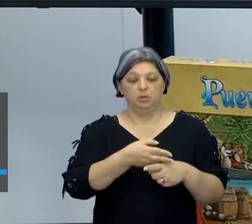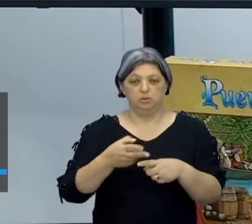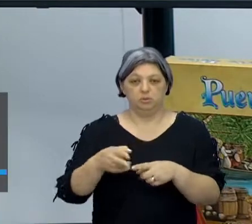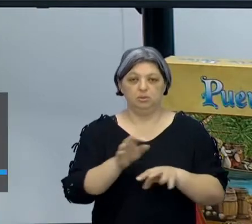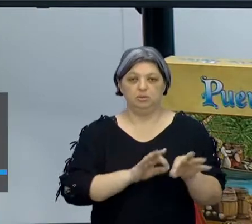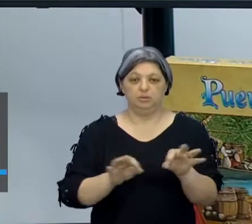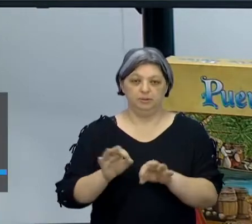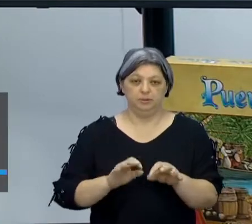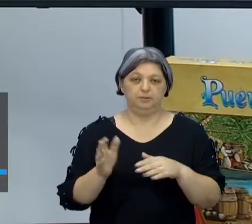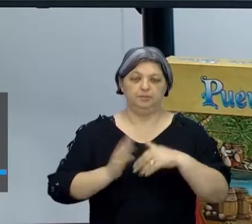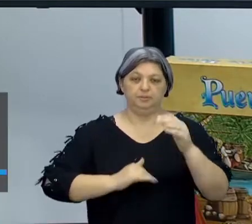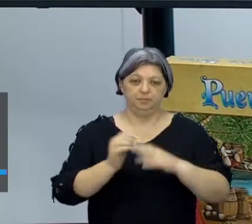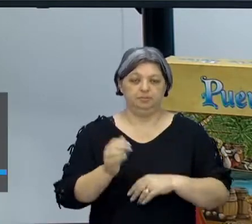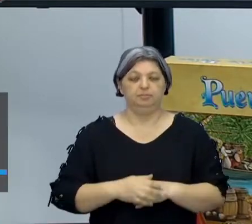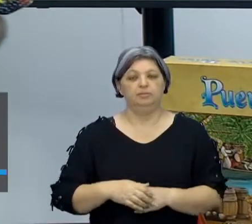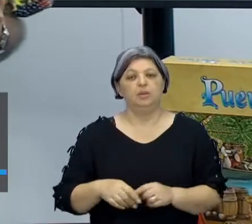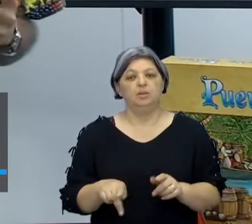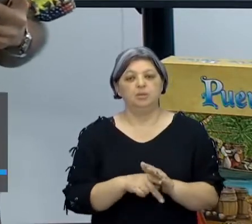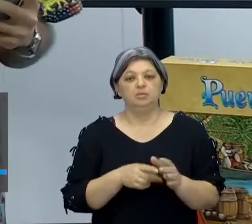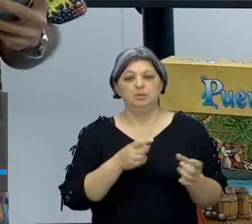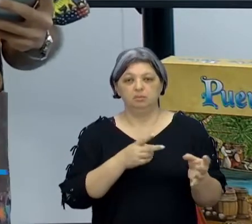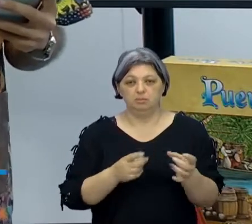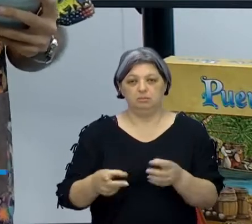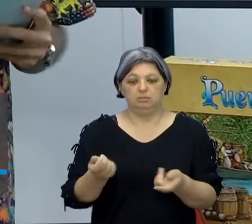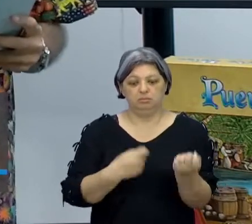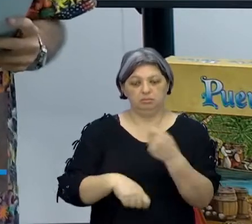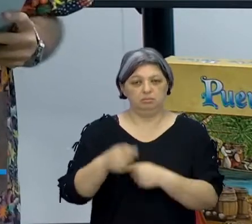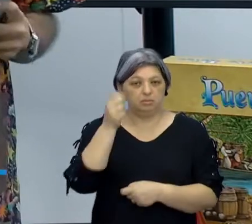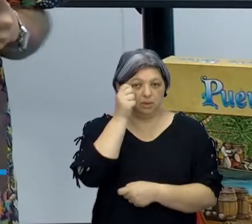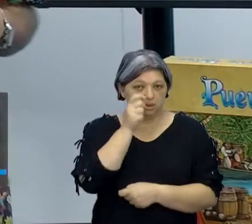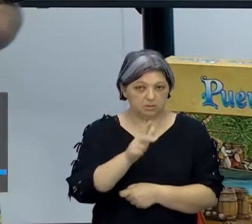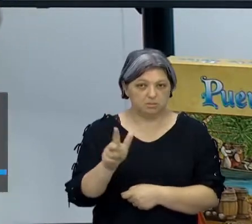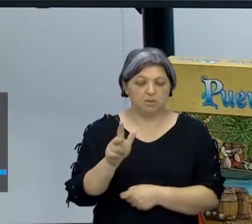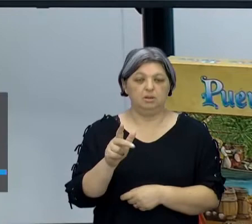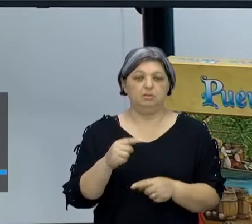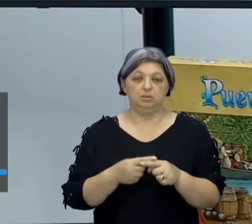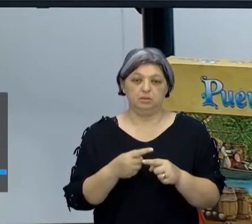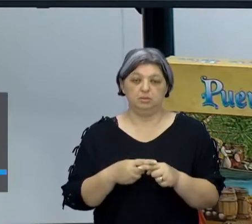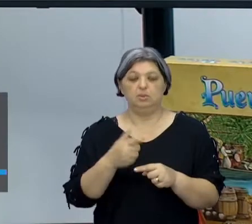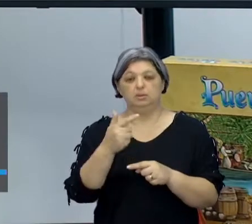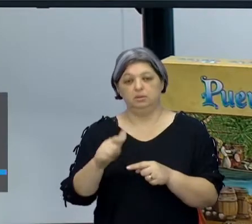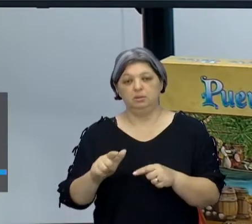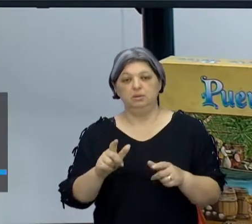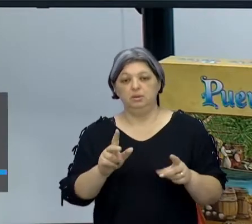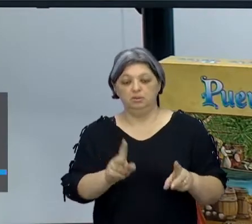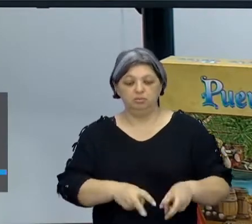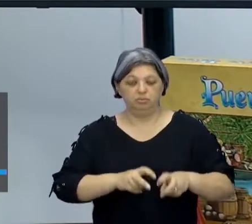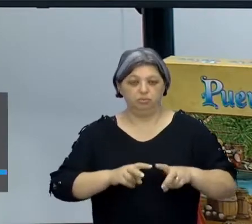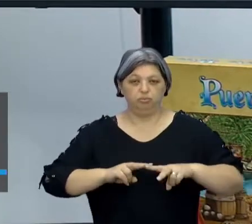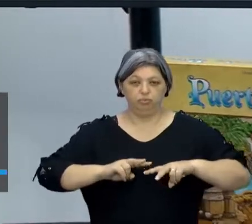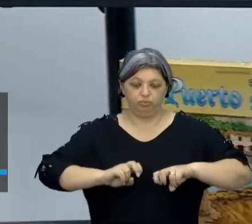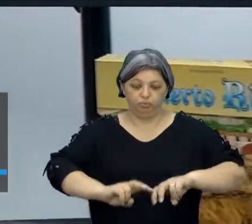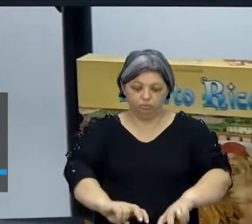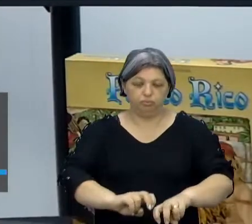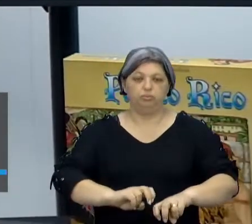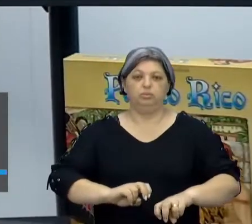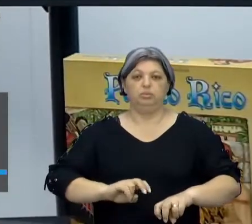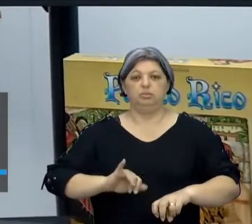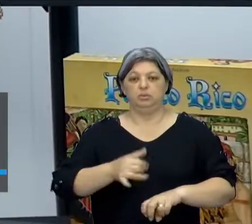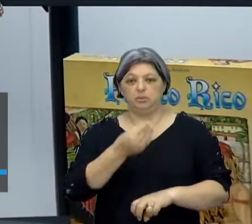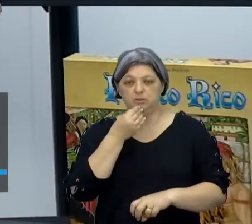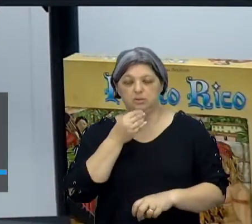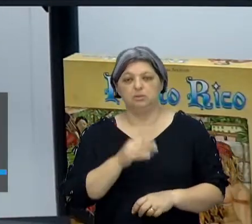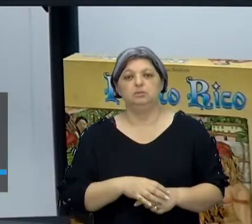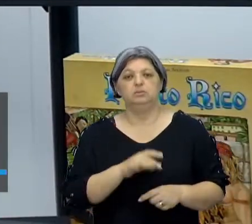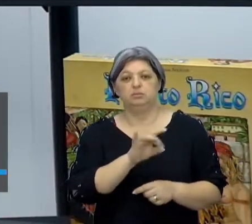habilidosos, comerciantes espertos, capitães corajosos e mineradores oportunistas. Com o passar do tempo, você jogará com cada